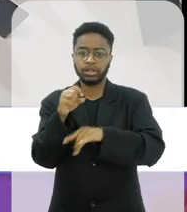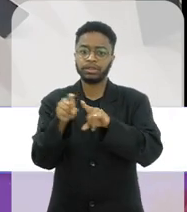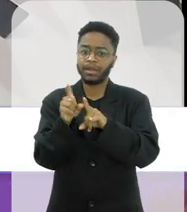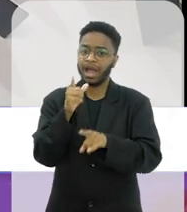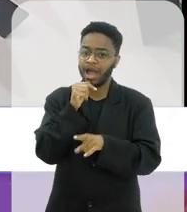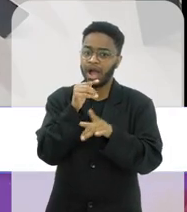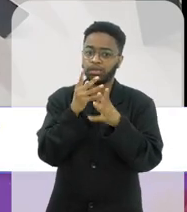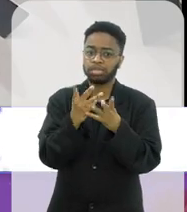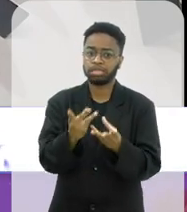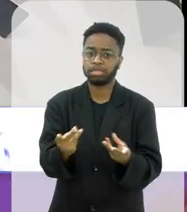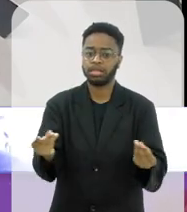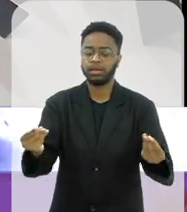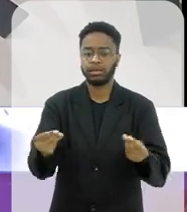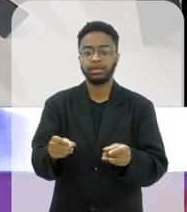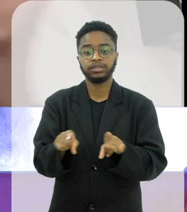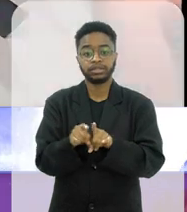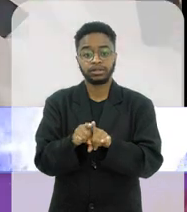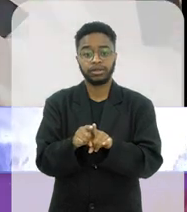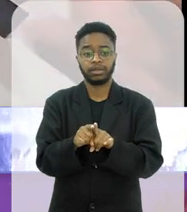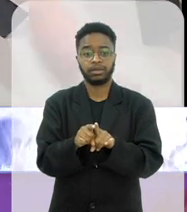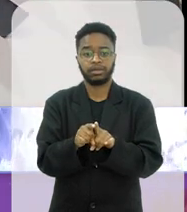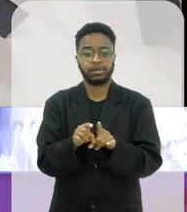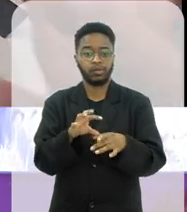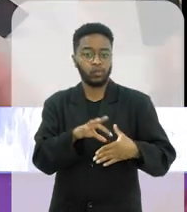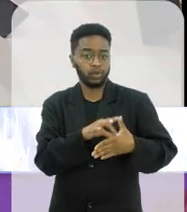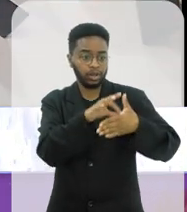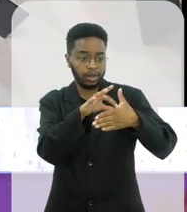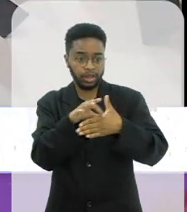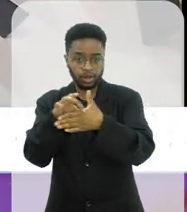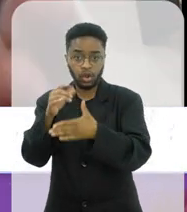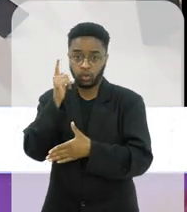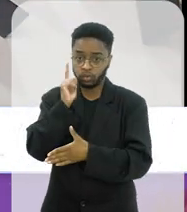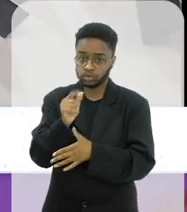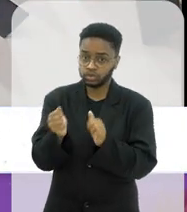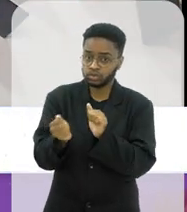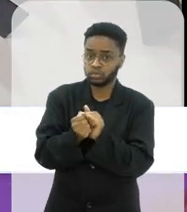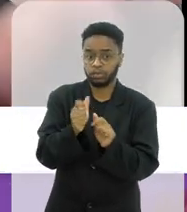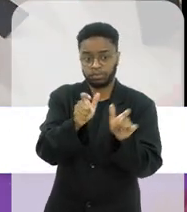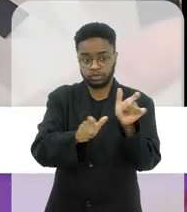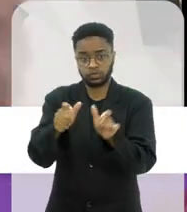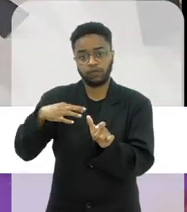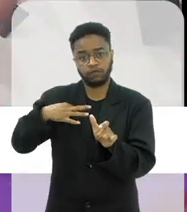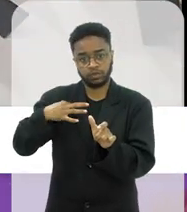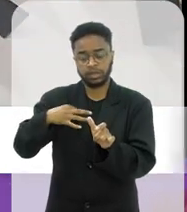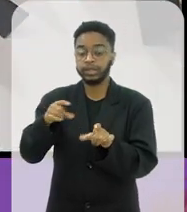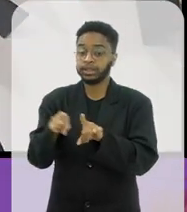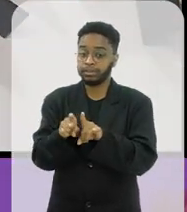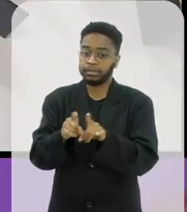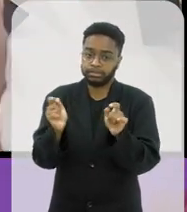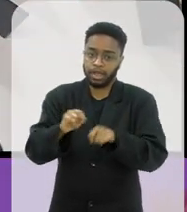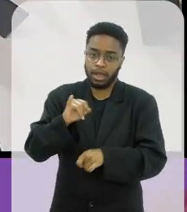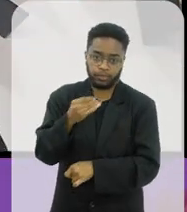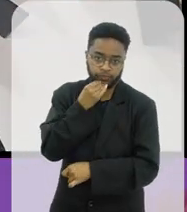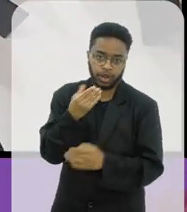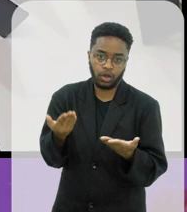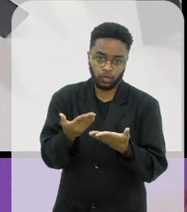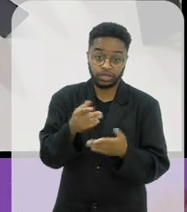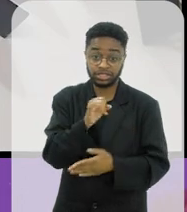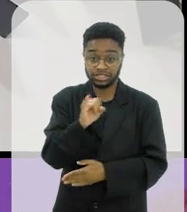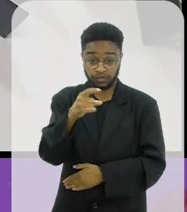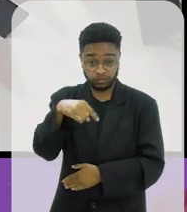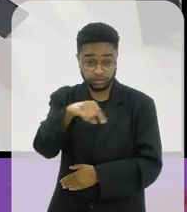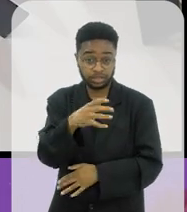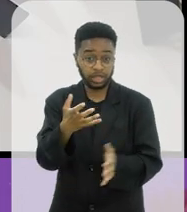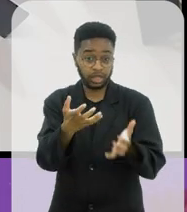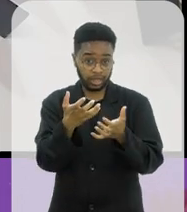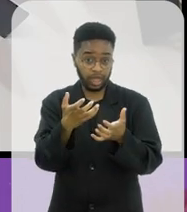que a água escoe, para que as autoridades consigam, junto com os voluntários, aliás, podemos até aproveitar o momento, você